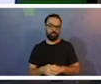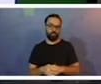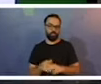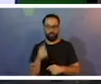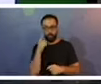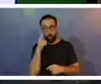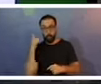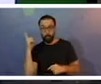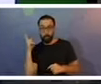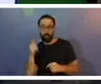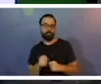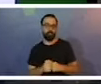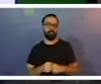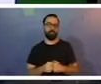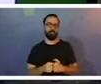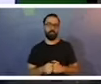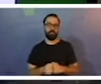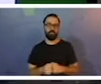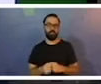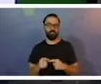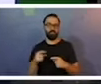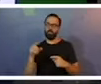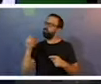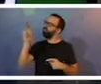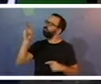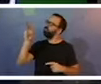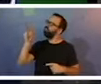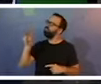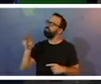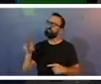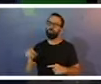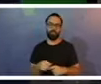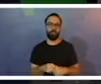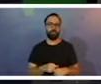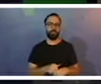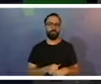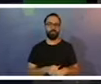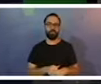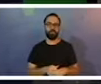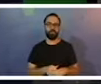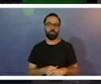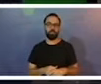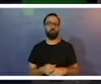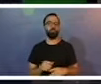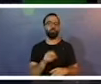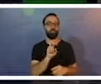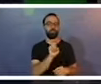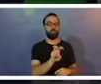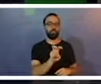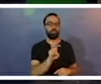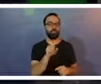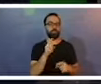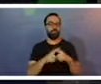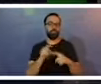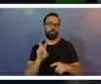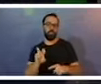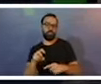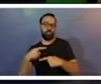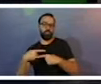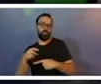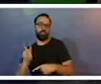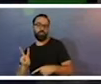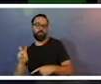lá na tabuada dos 5 procurar o 27. Olha lá, nessa coluna. 5 vezes 5